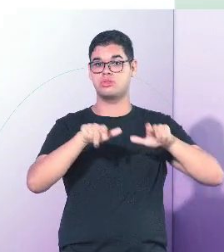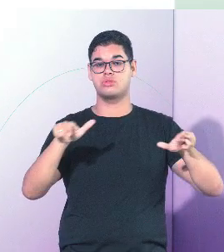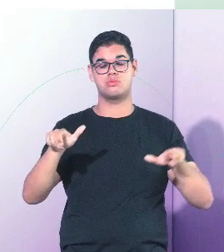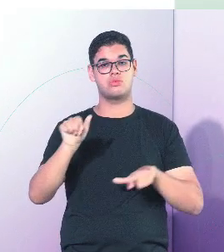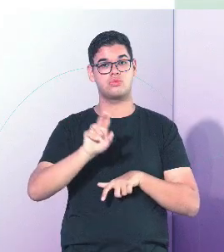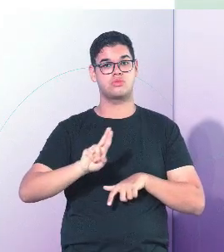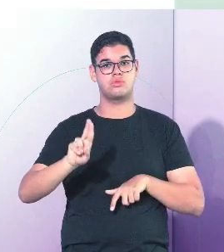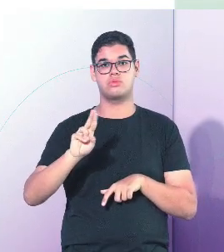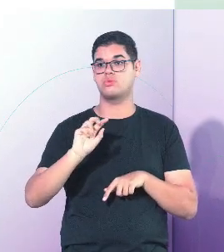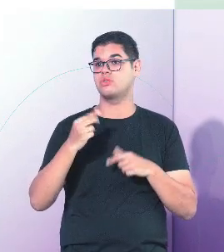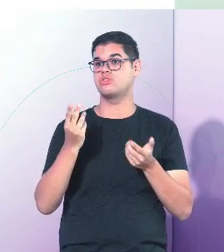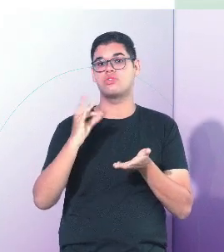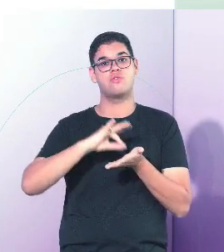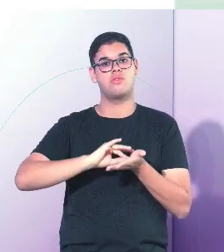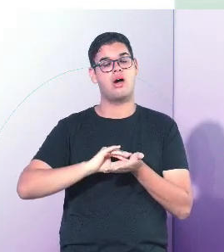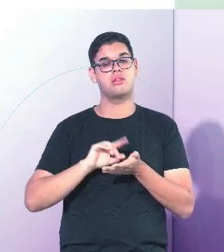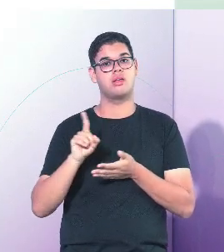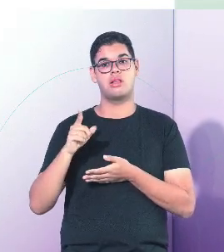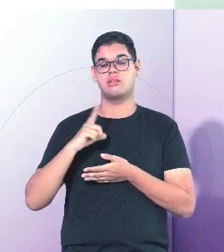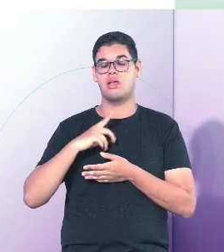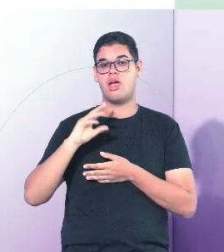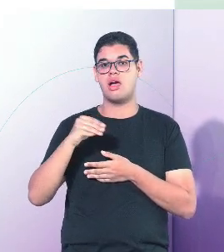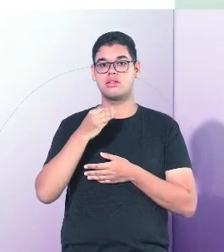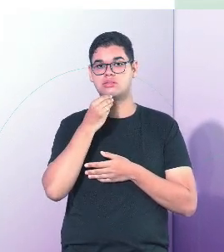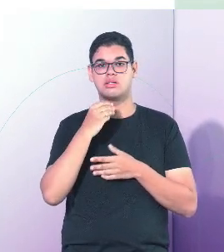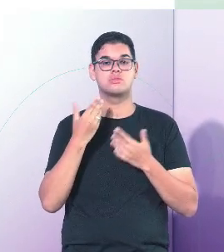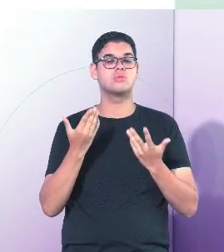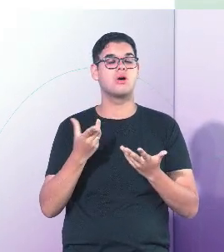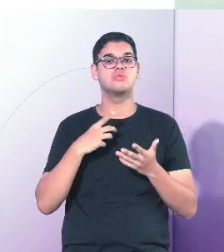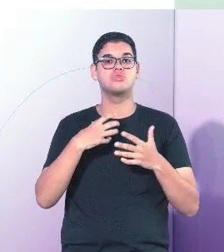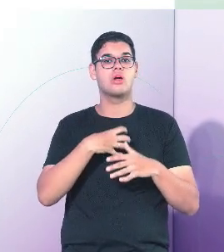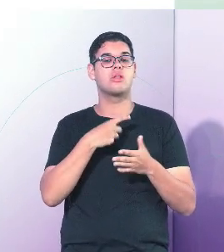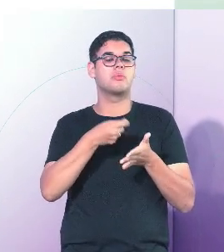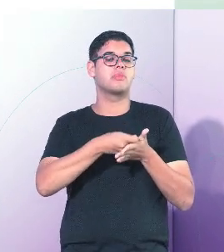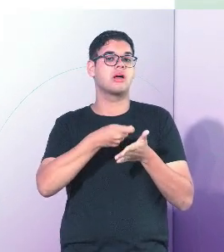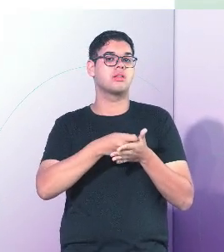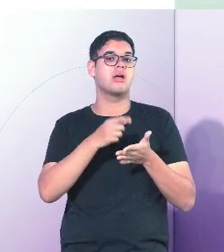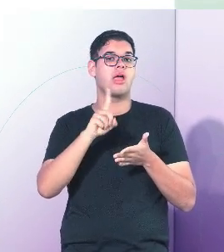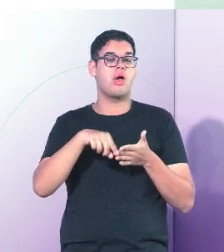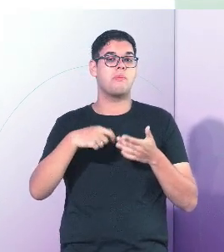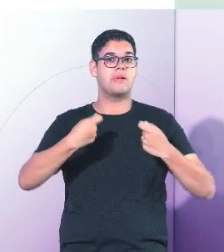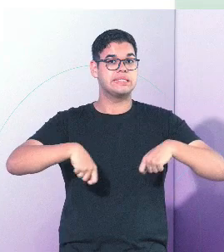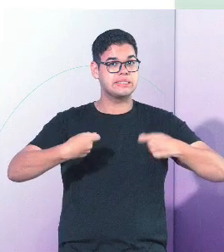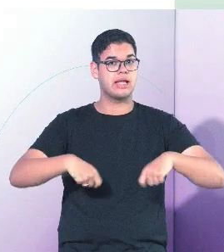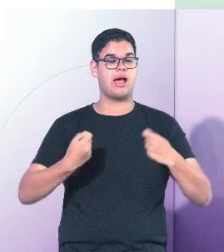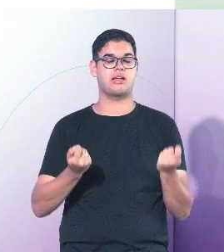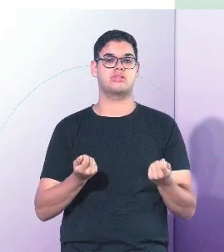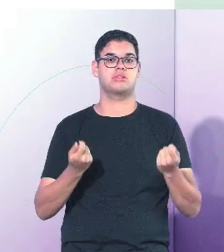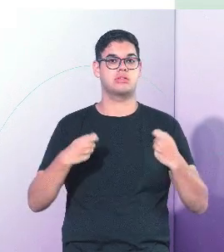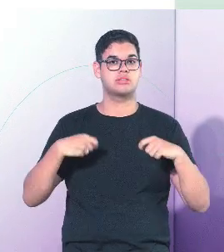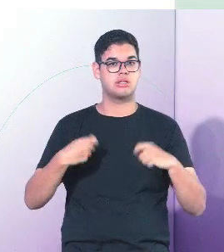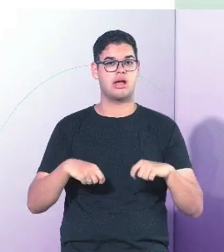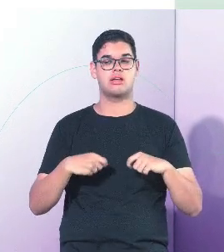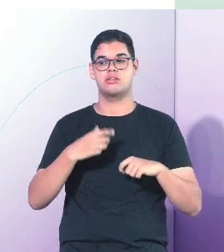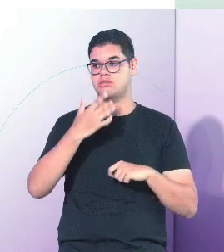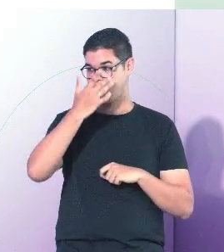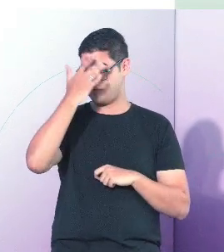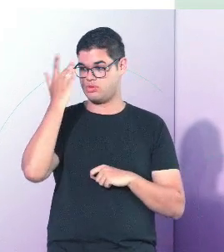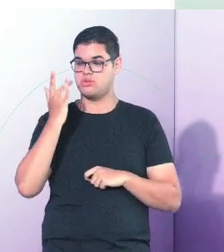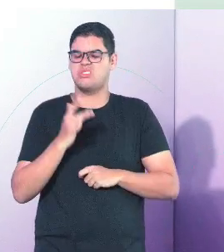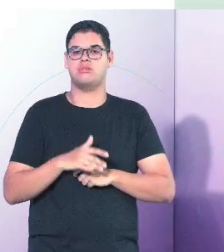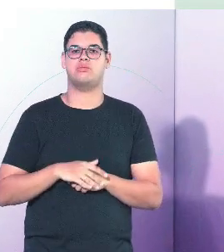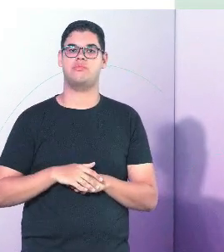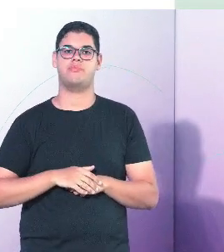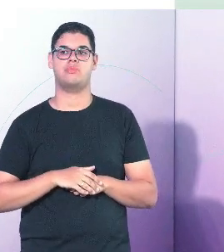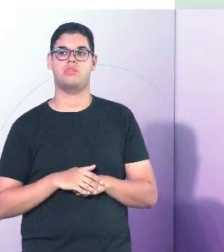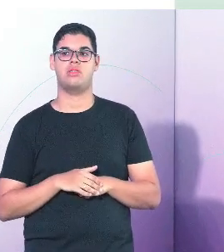fato, o paciente tem acesso de forma obrigatória, sem nenhuma necessidade de apresentação de nenhuma documentação formal, e o